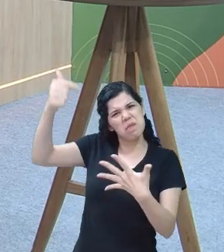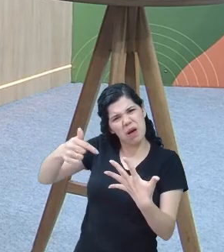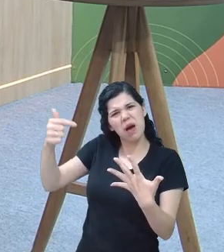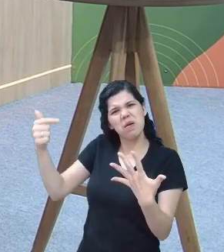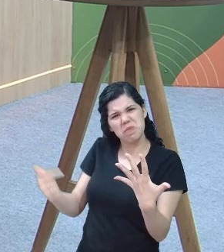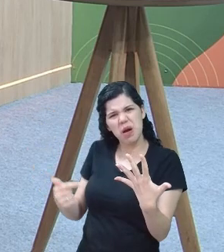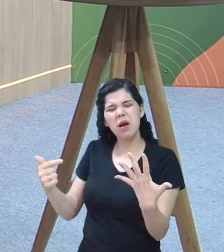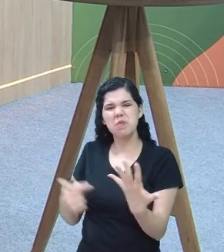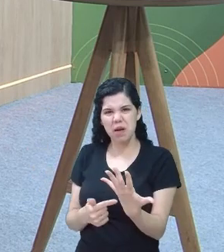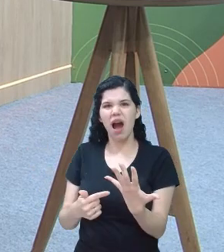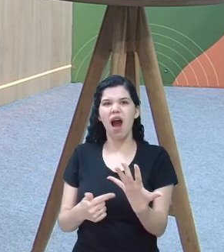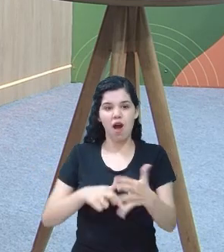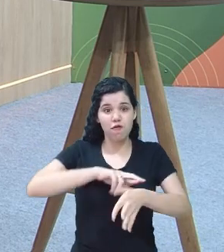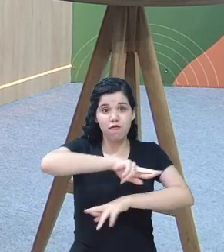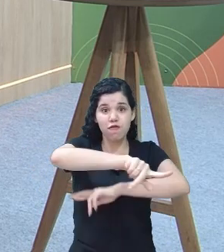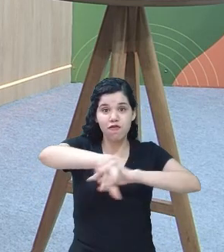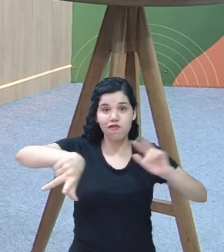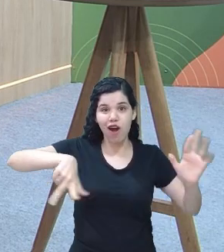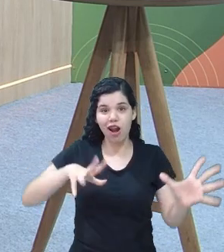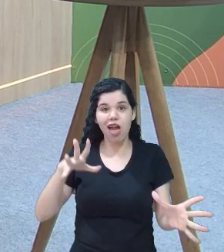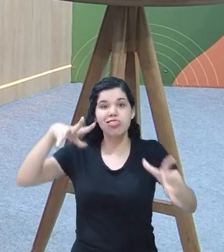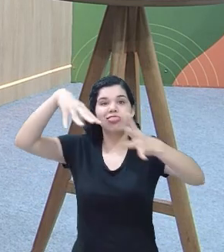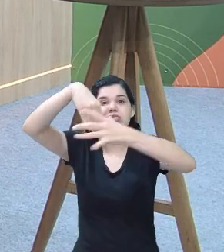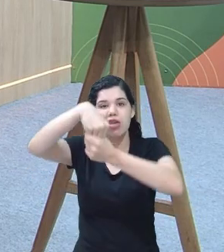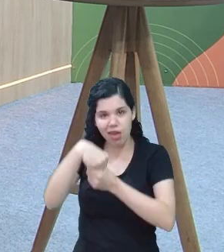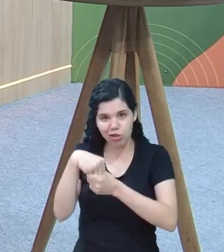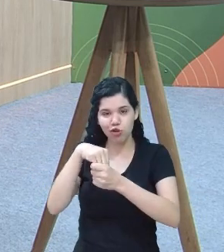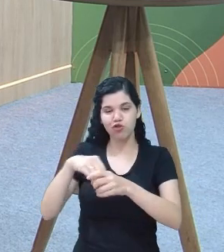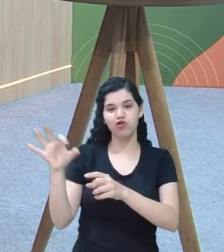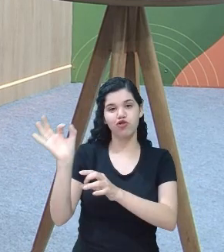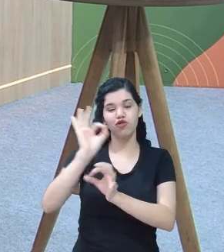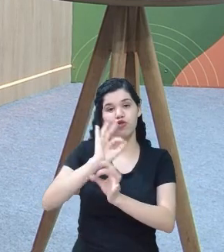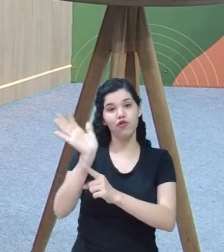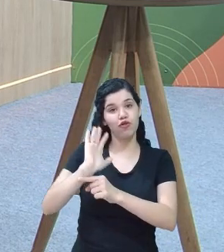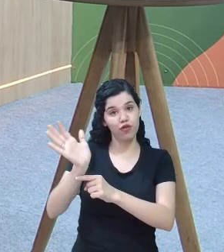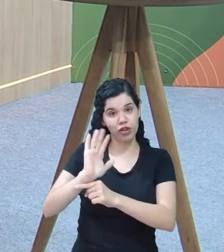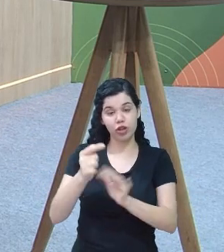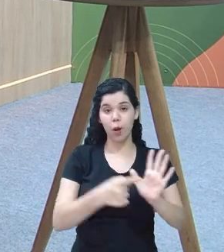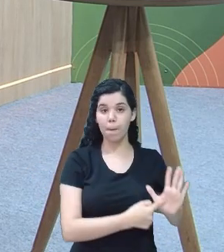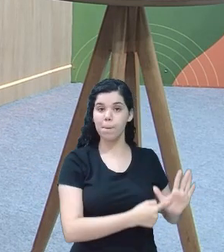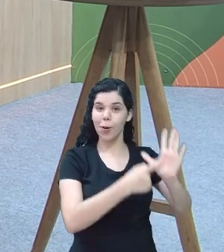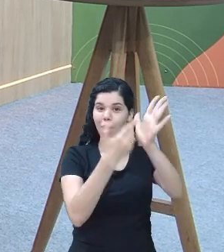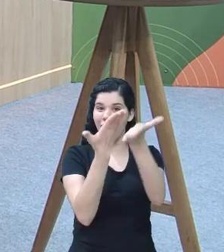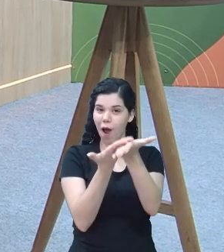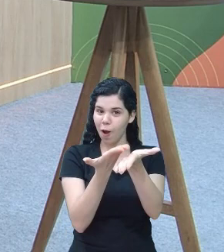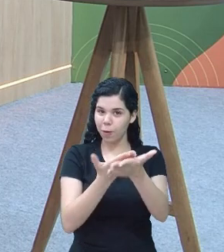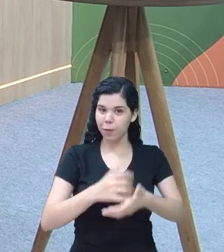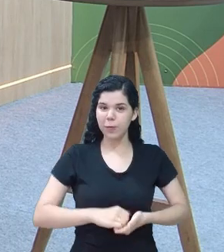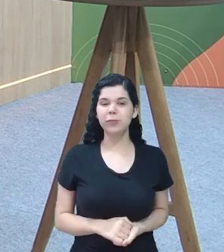a gente encontra, não é, nesse vídeo que a professora Patrícia apresentou na aula dela.